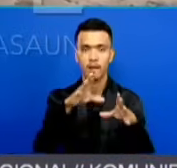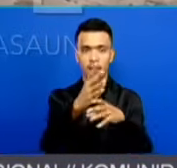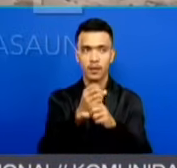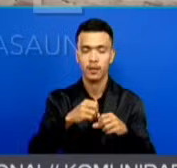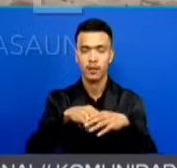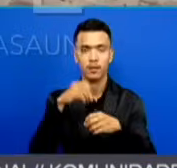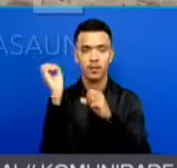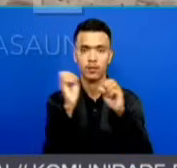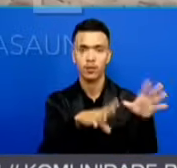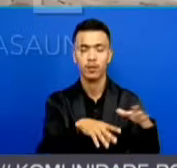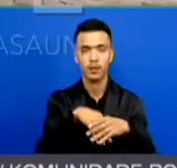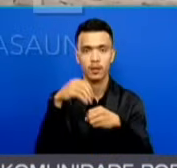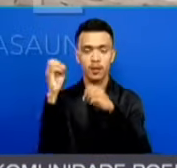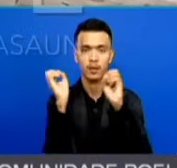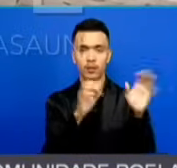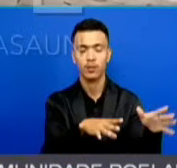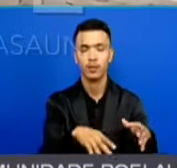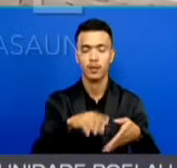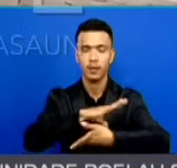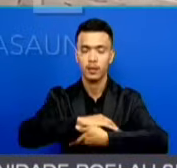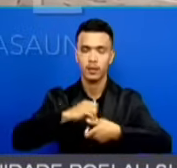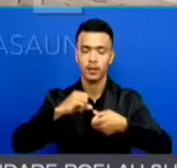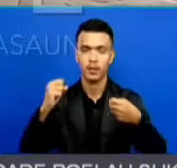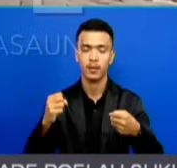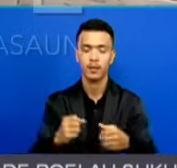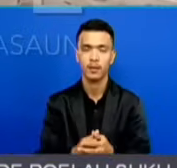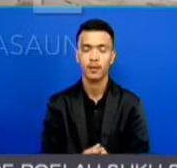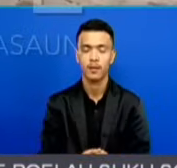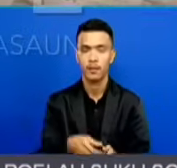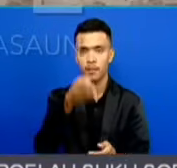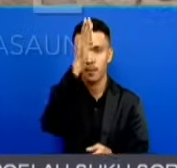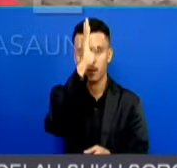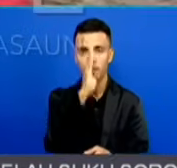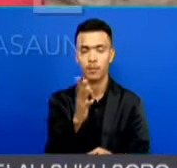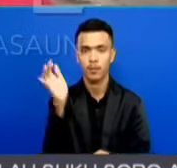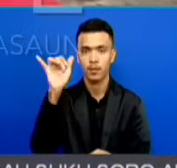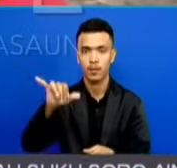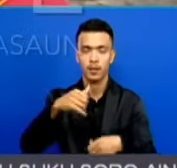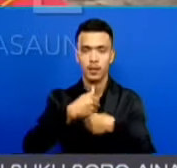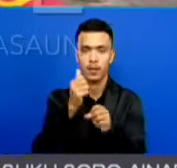caro, vírus, estraga outro dia. Se me arruma, como se irá a lo mencionar,